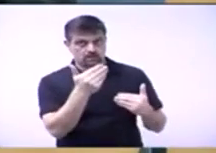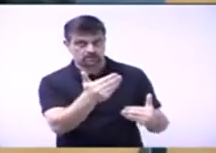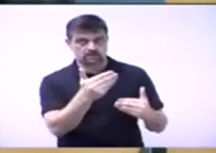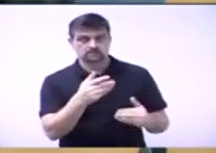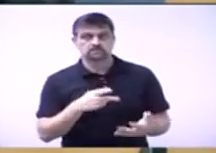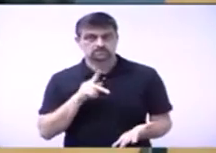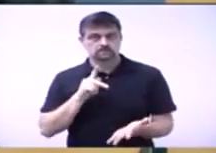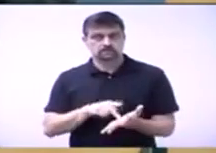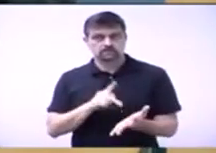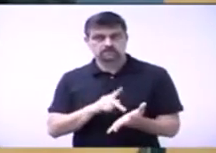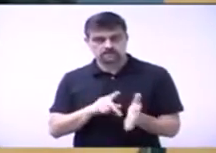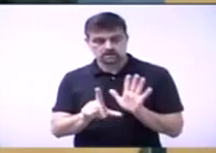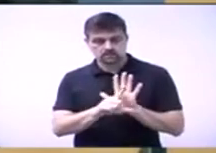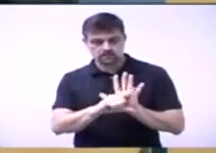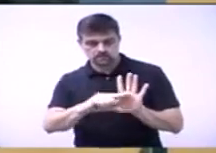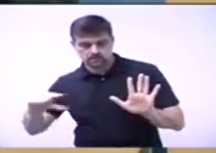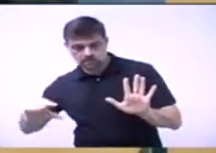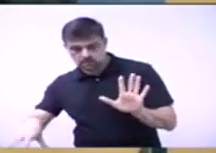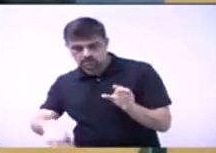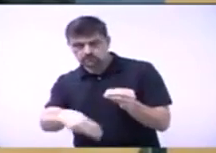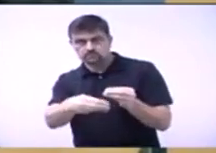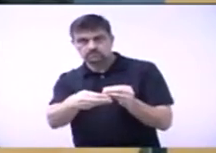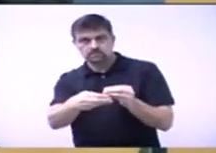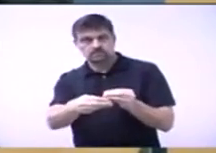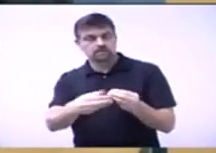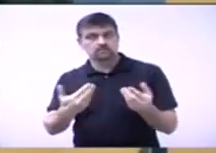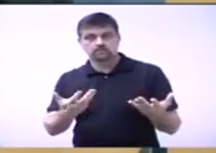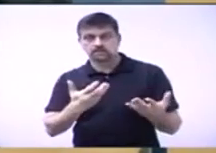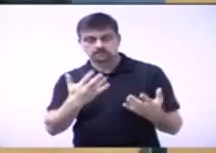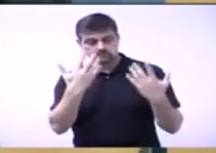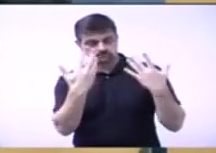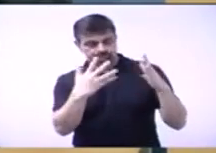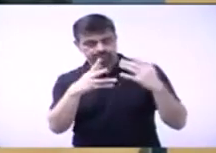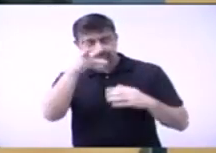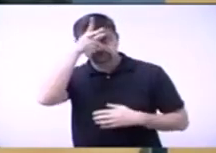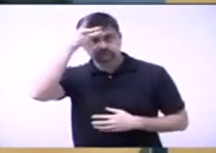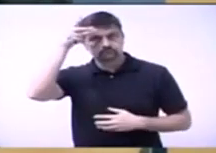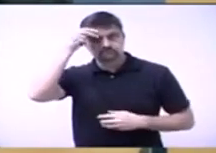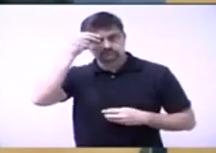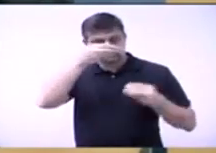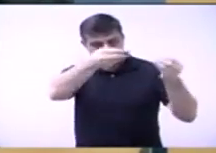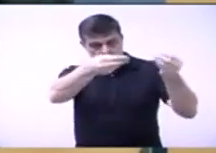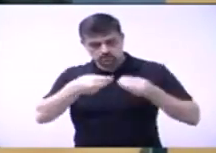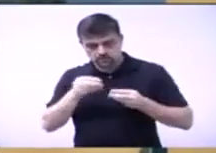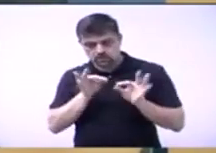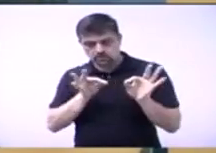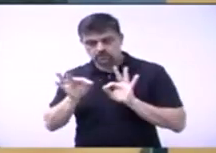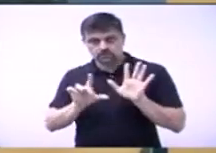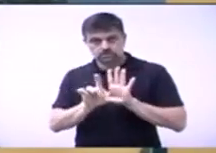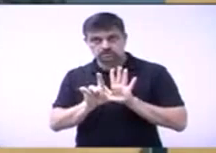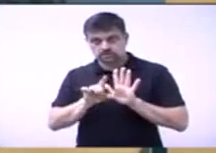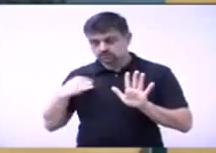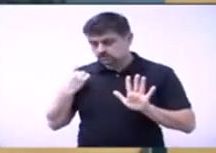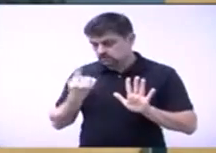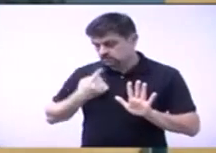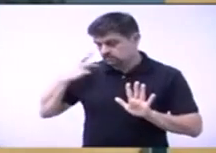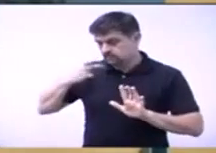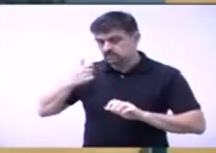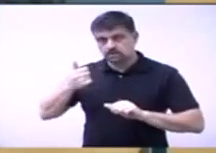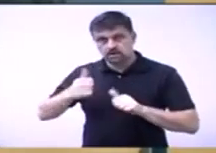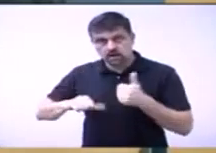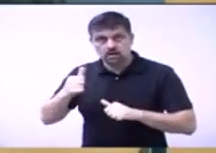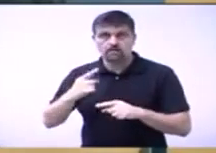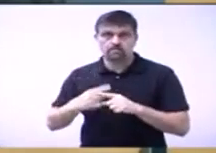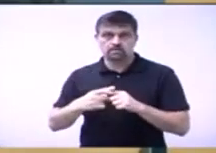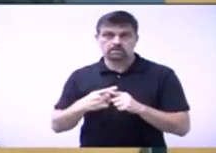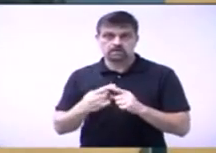realmente for esse complemento, parabenizo o senhor pela indicação e o prefeito por ter enviado a lei, porque realmente essa questão de separar a